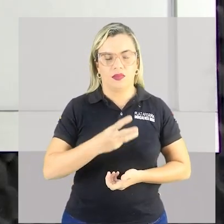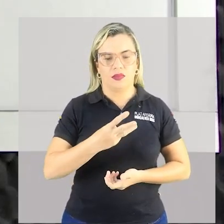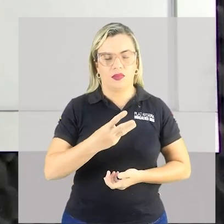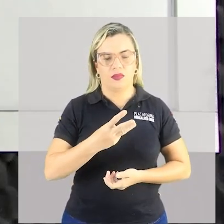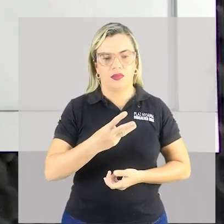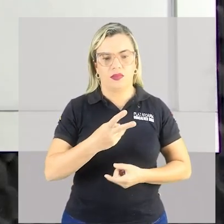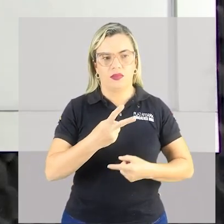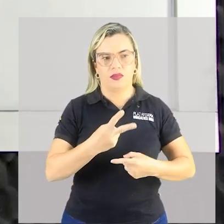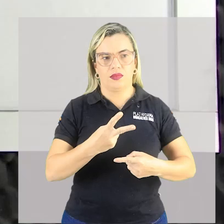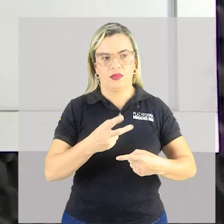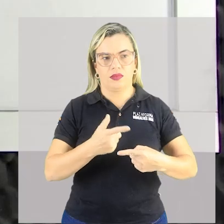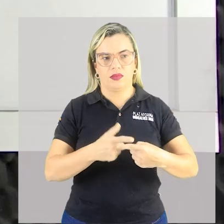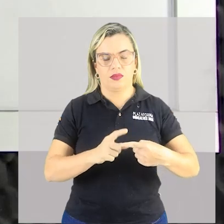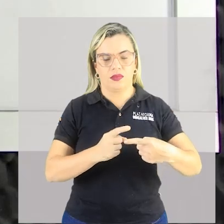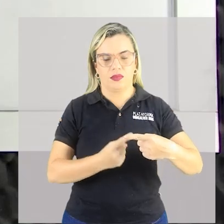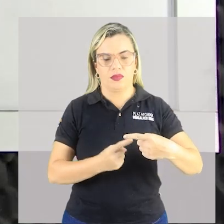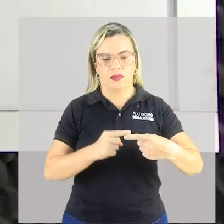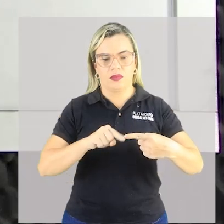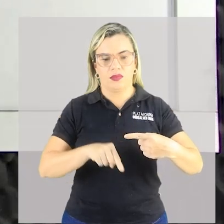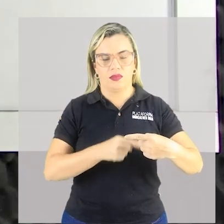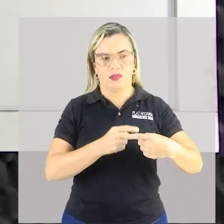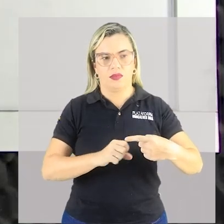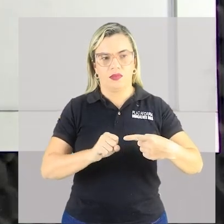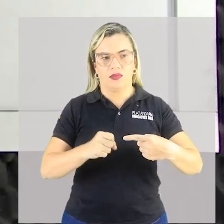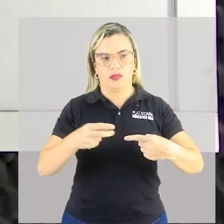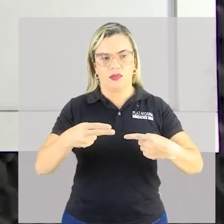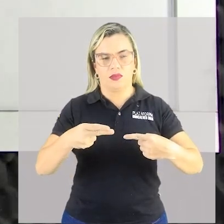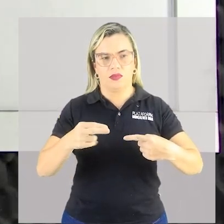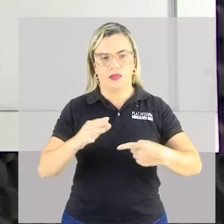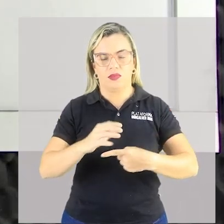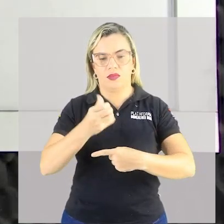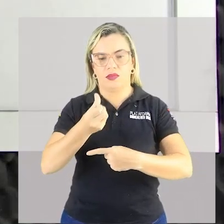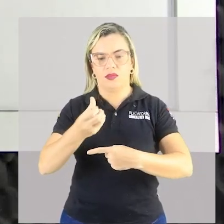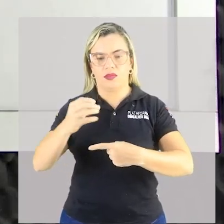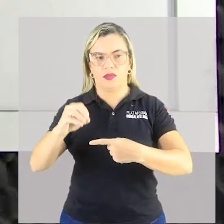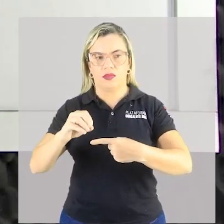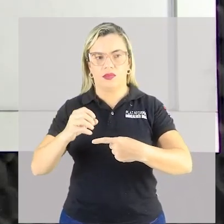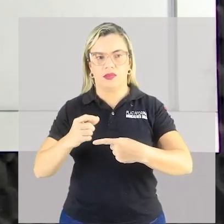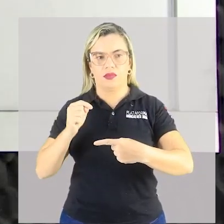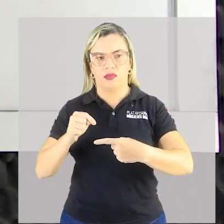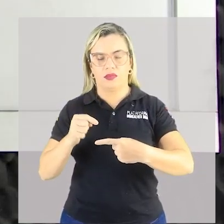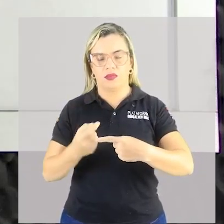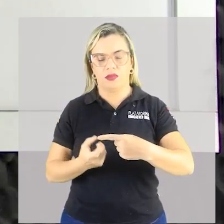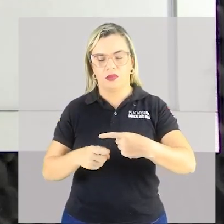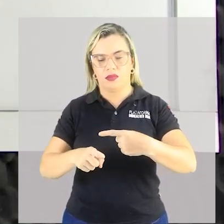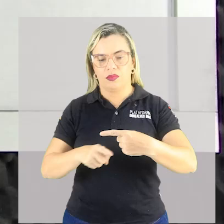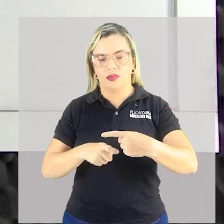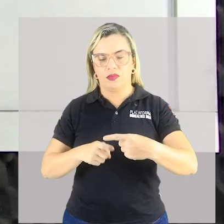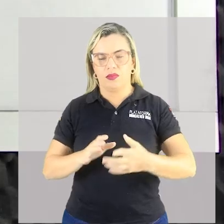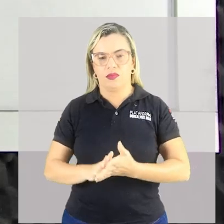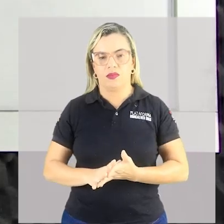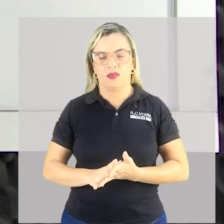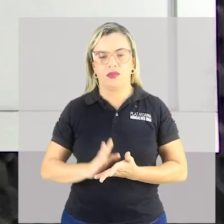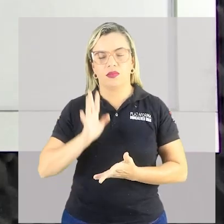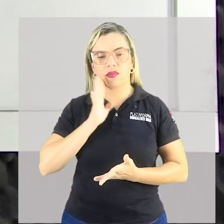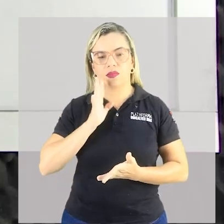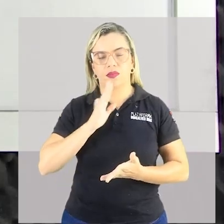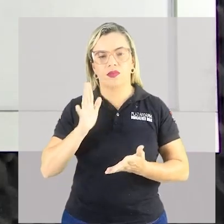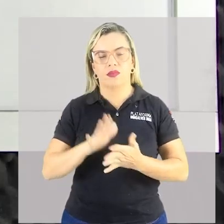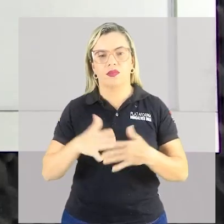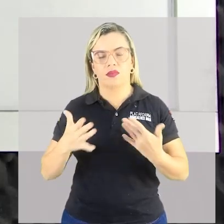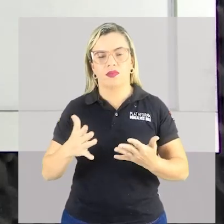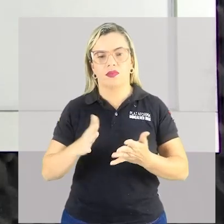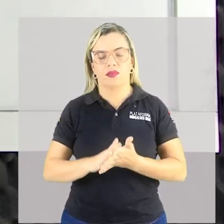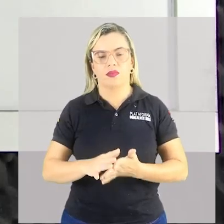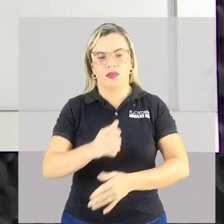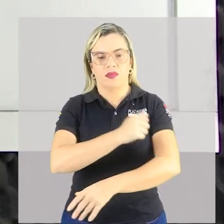está para 1,8, assim como 60 está para o quê? X, beleza? Turma, aqui